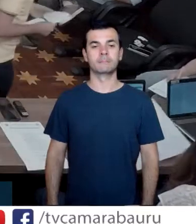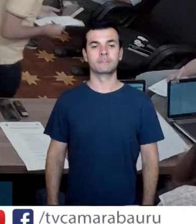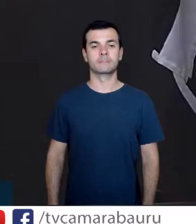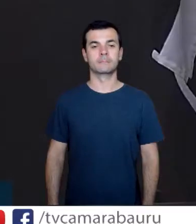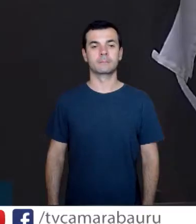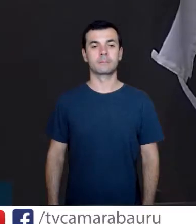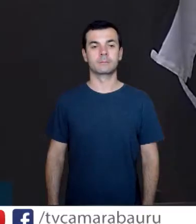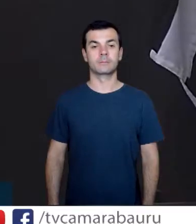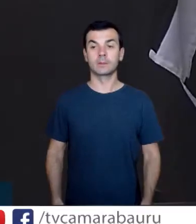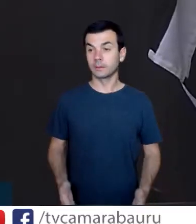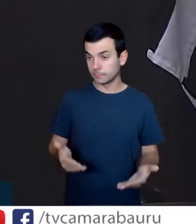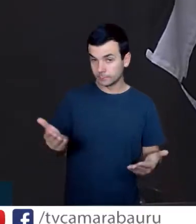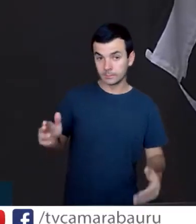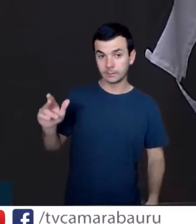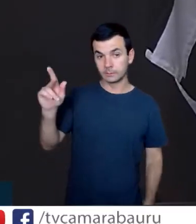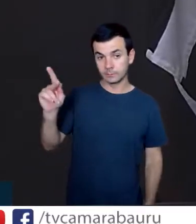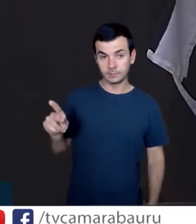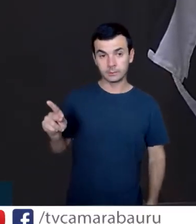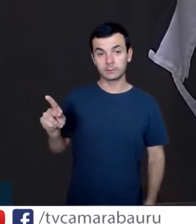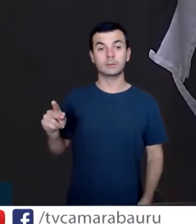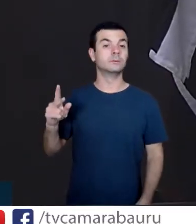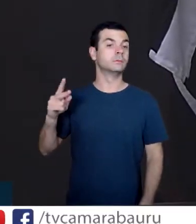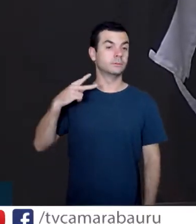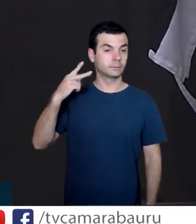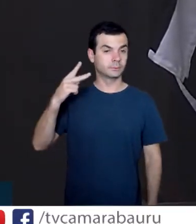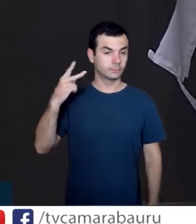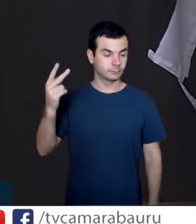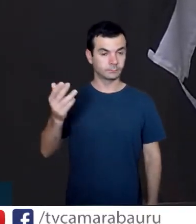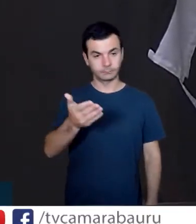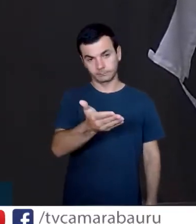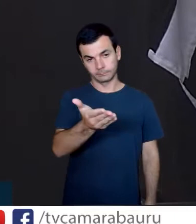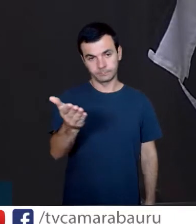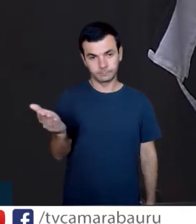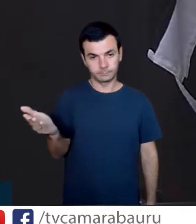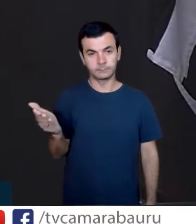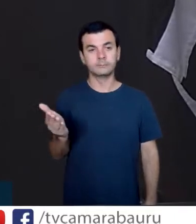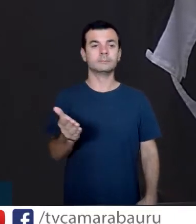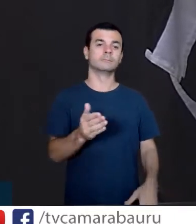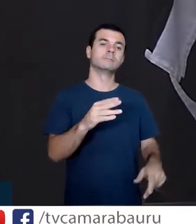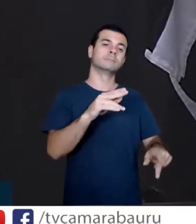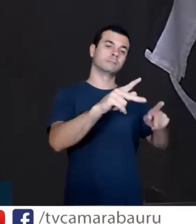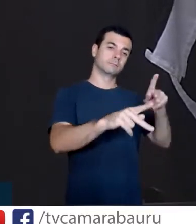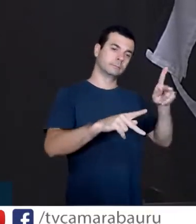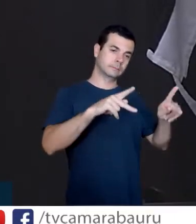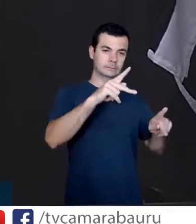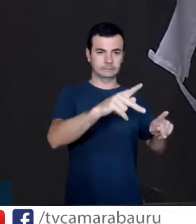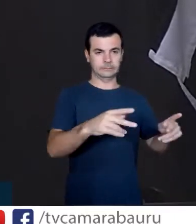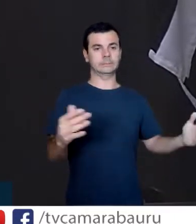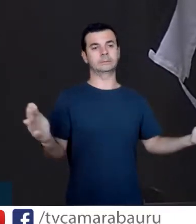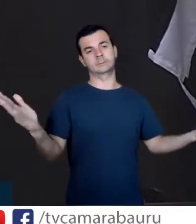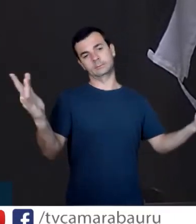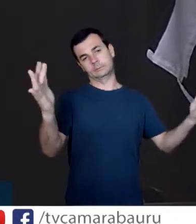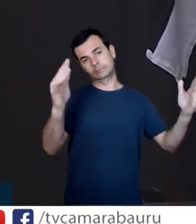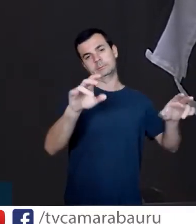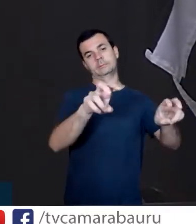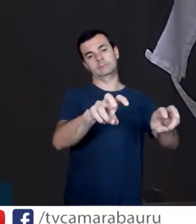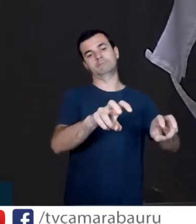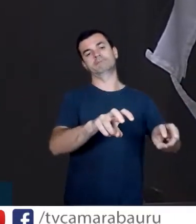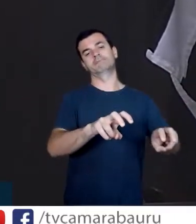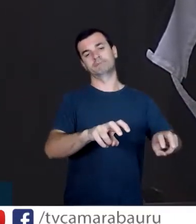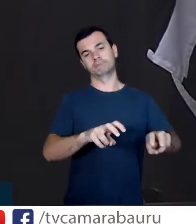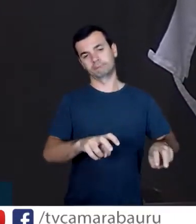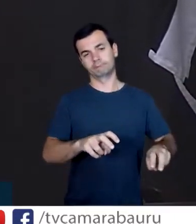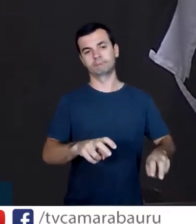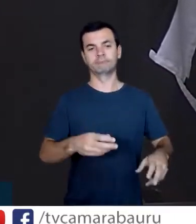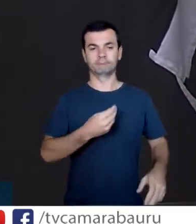Senhor presidente, nobres vereadores, população aqui presente, hoje ressalto